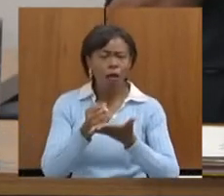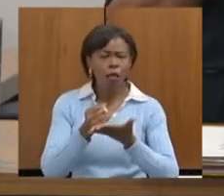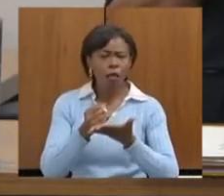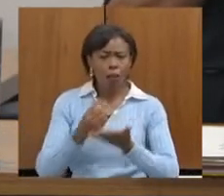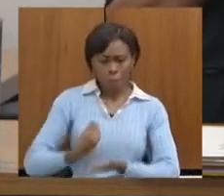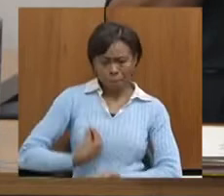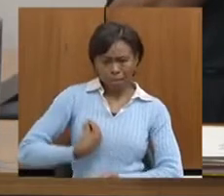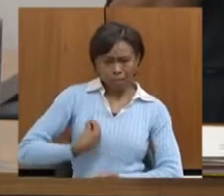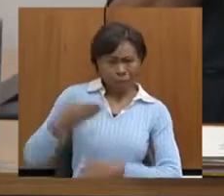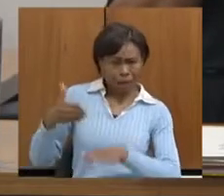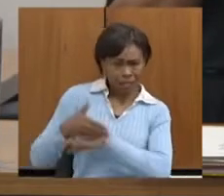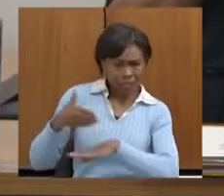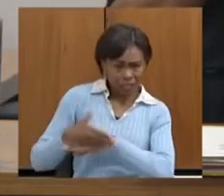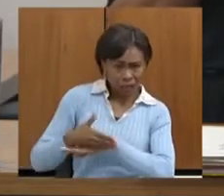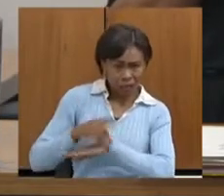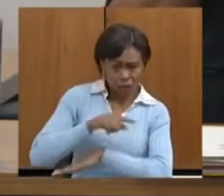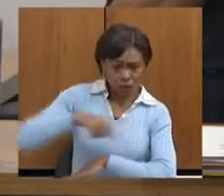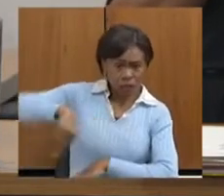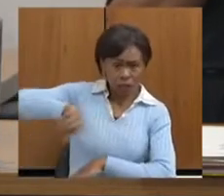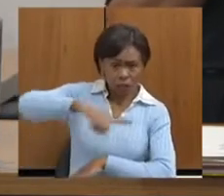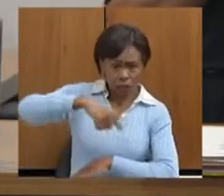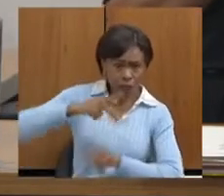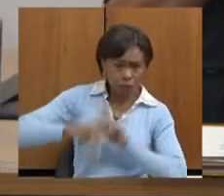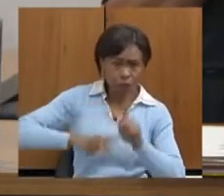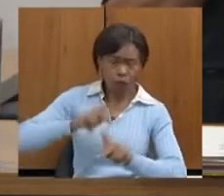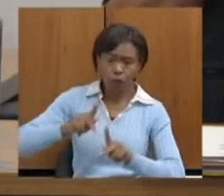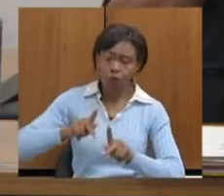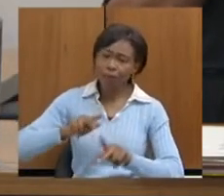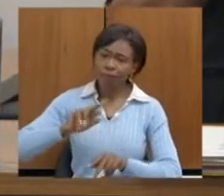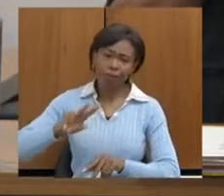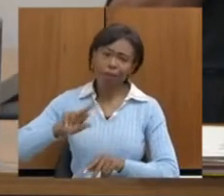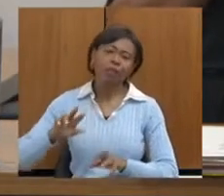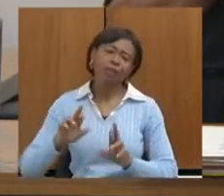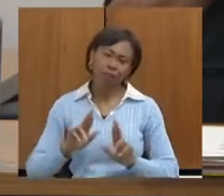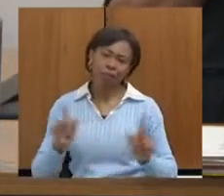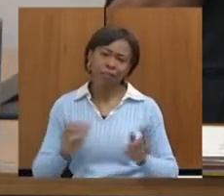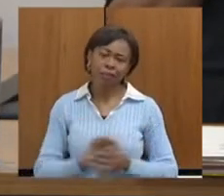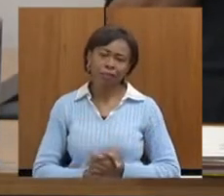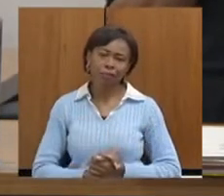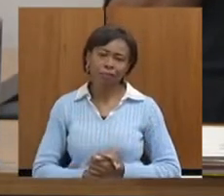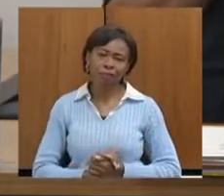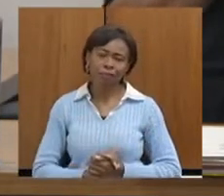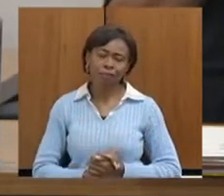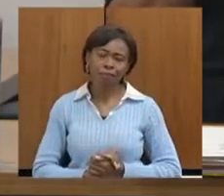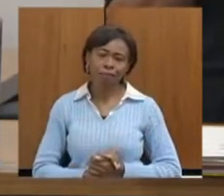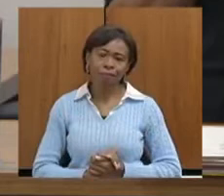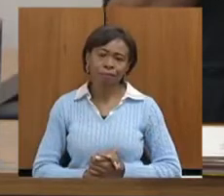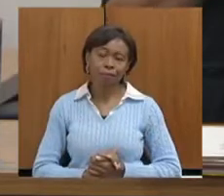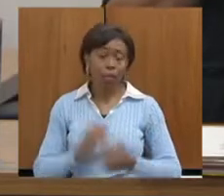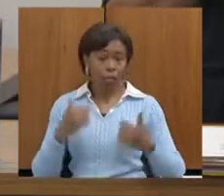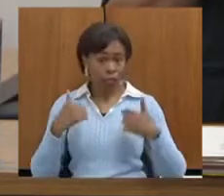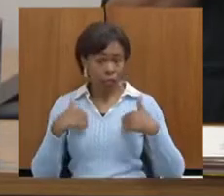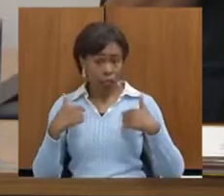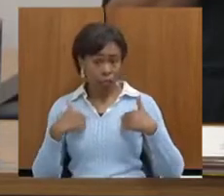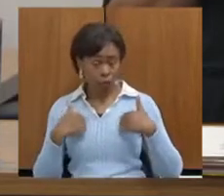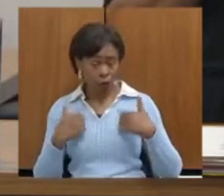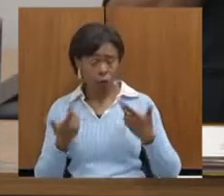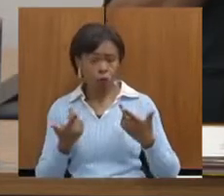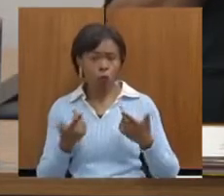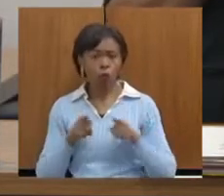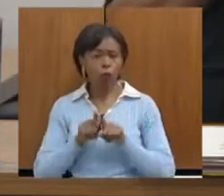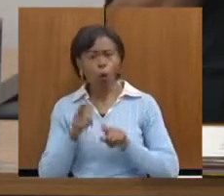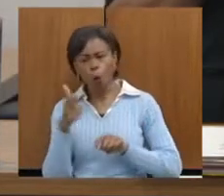de participação das pessoas atingidas e por mais que eu e outras né